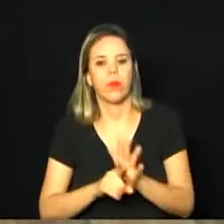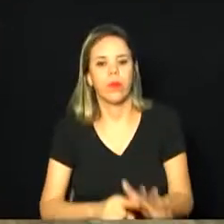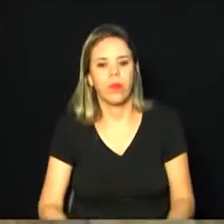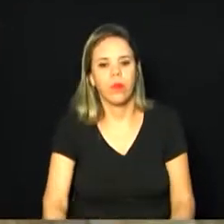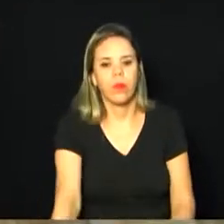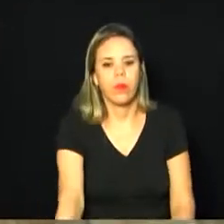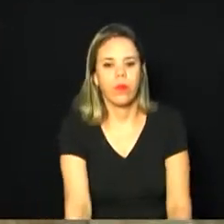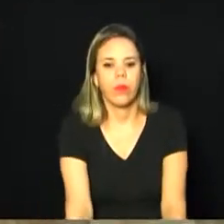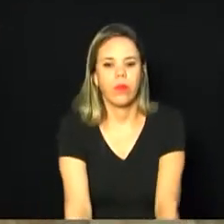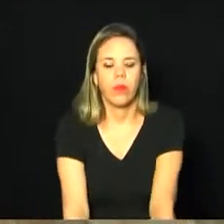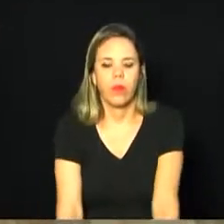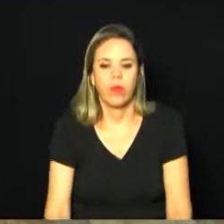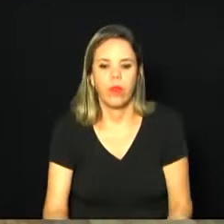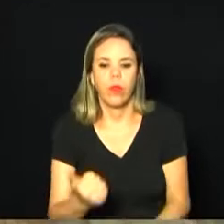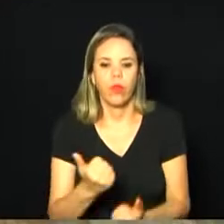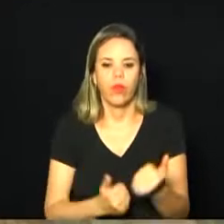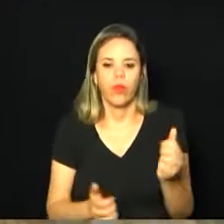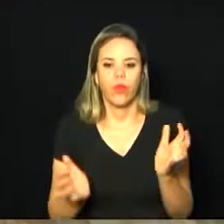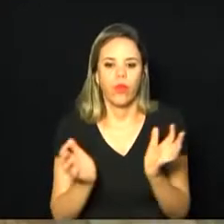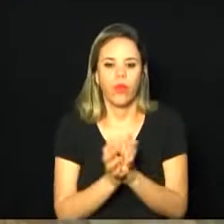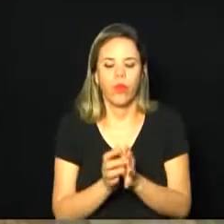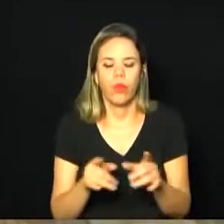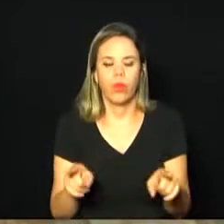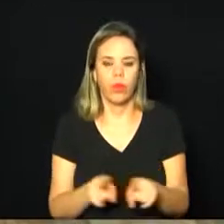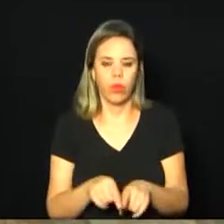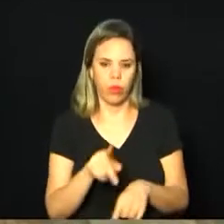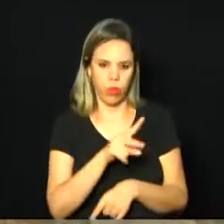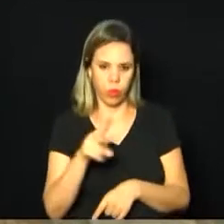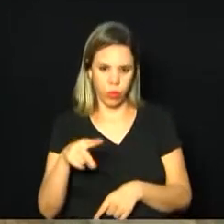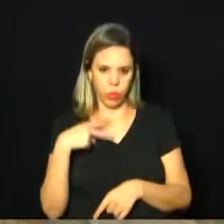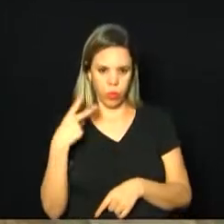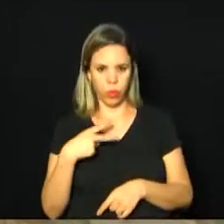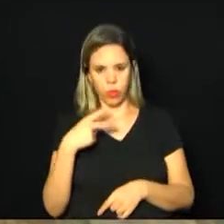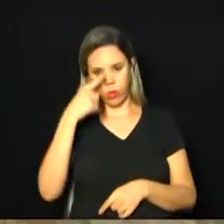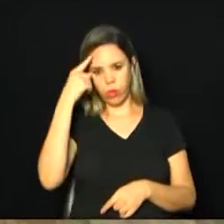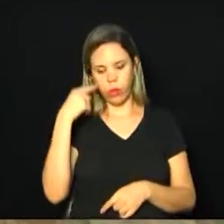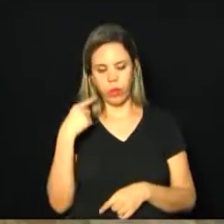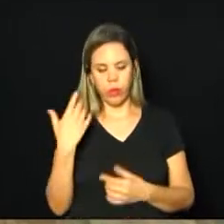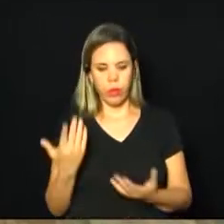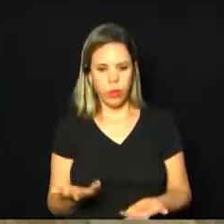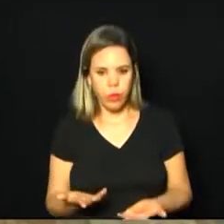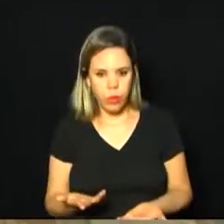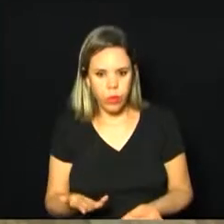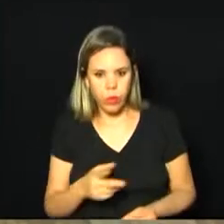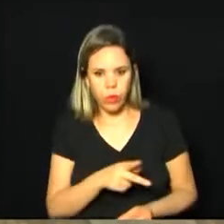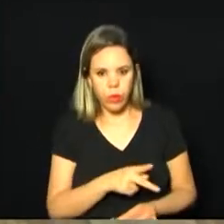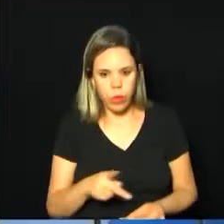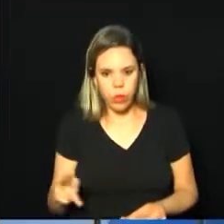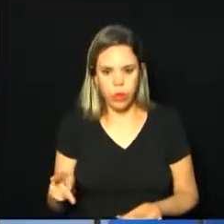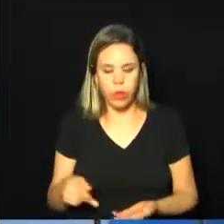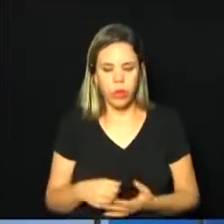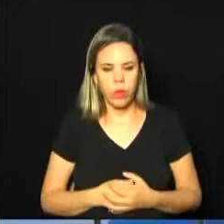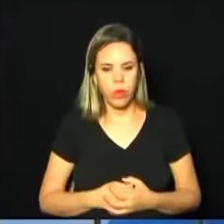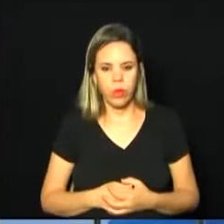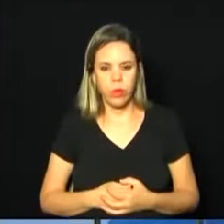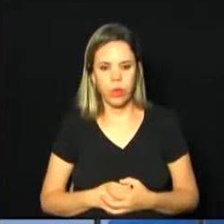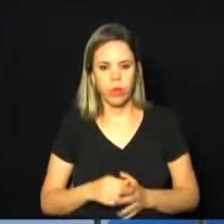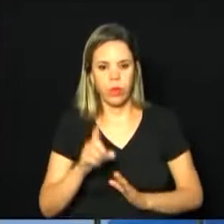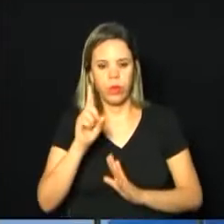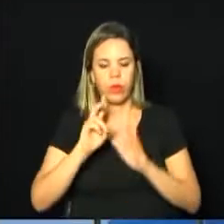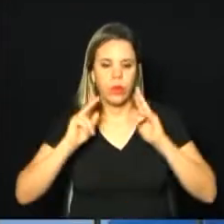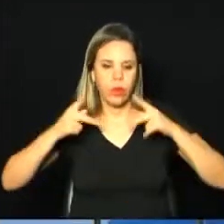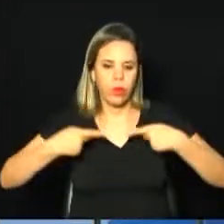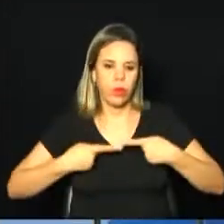é a subcomissão que é também presidida Oi a Paola Miguel que é presidente da Comissão de